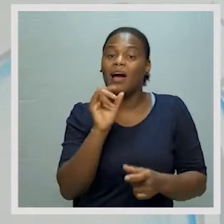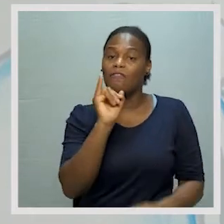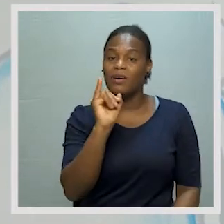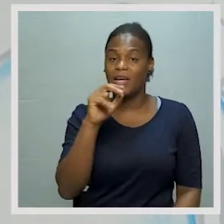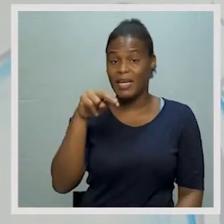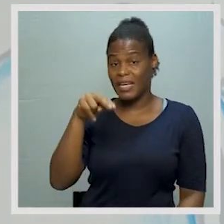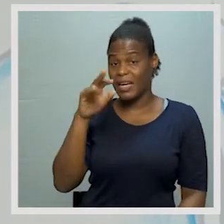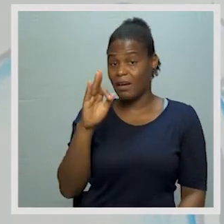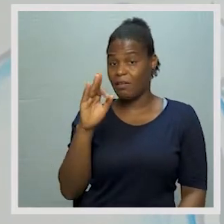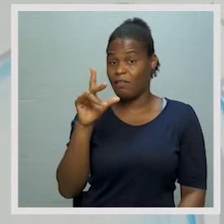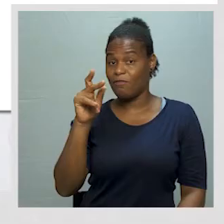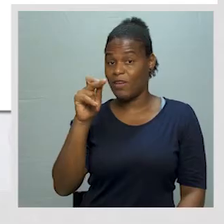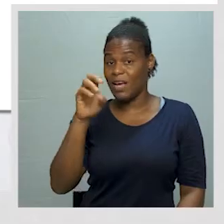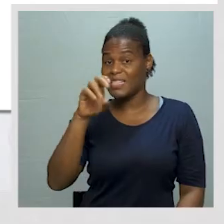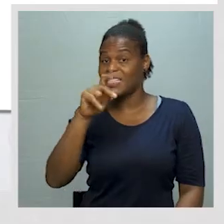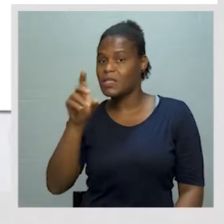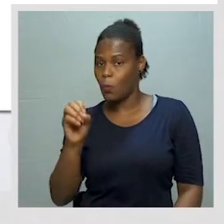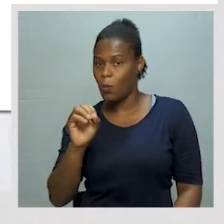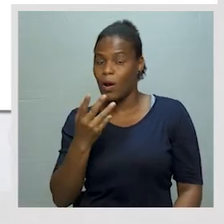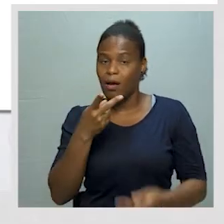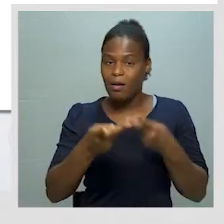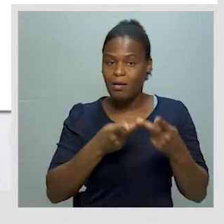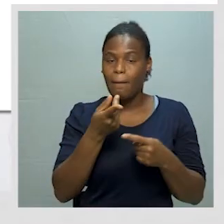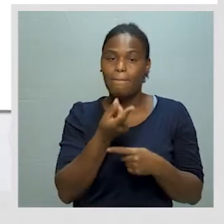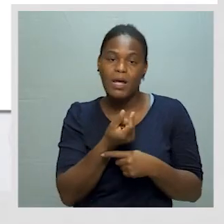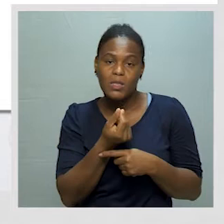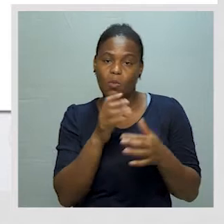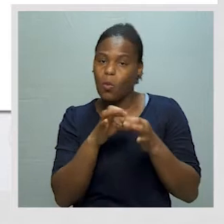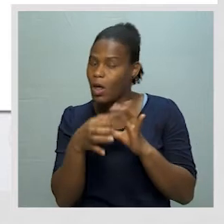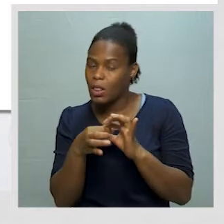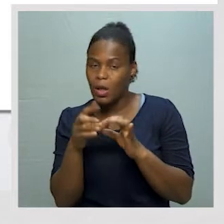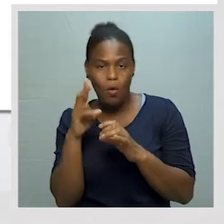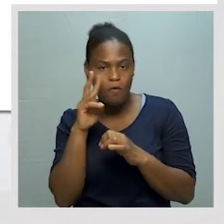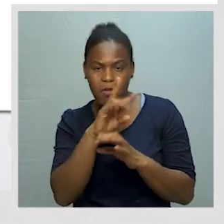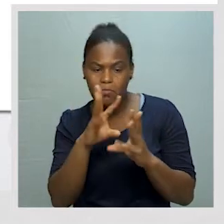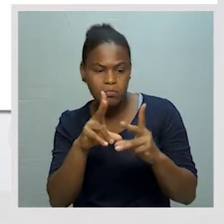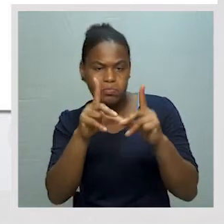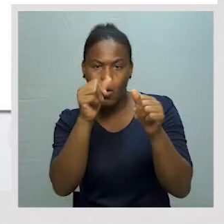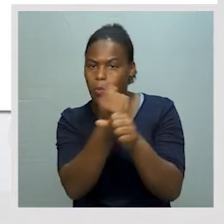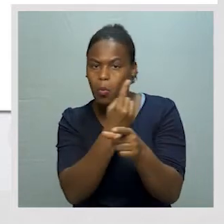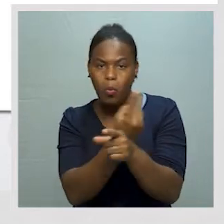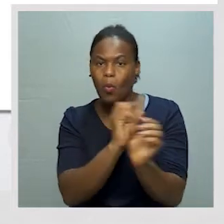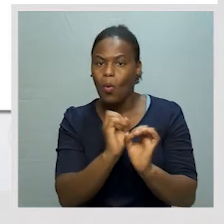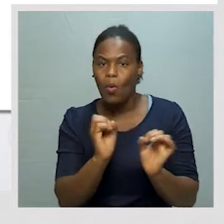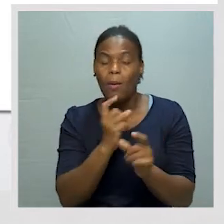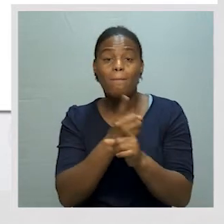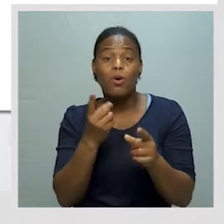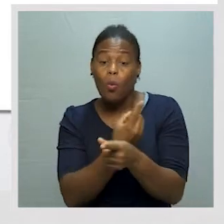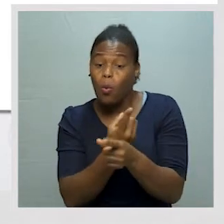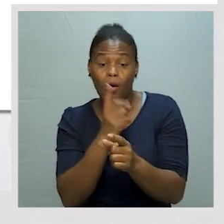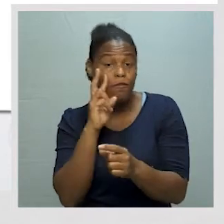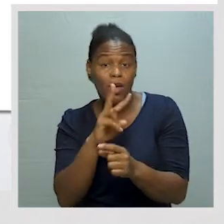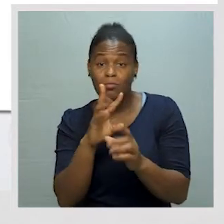a analisar preços correntes, não conseguimos ver a evolução do produto, precisamente porque nós